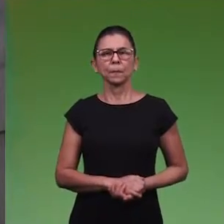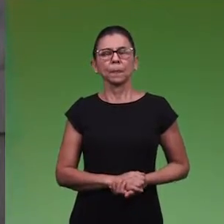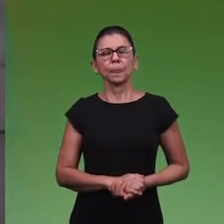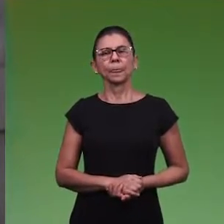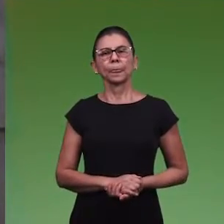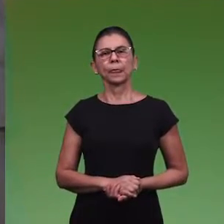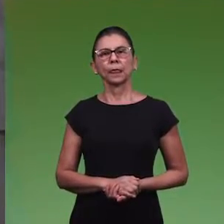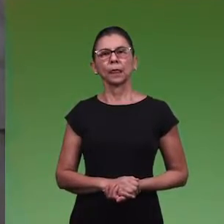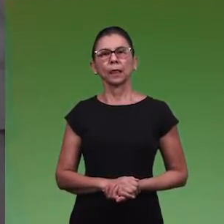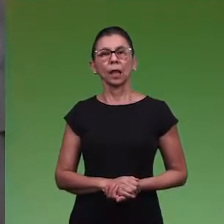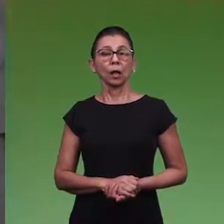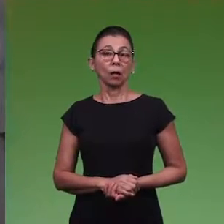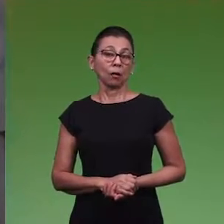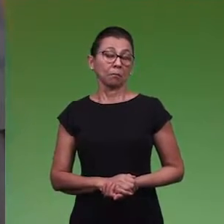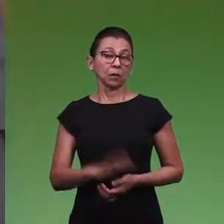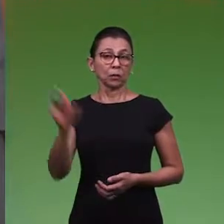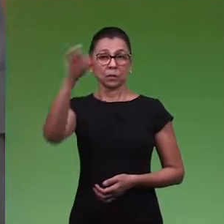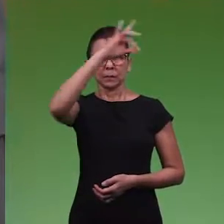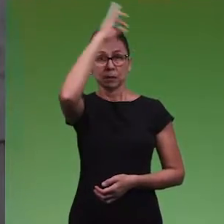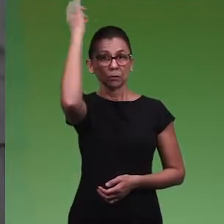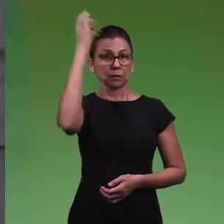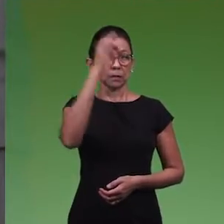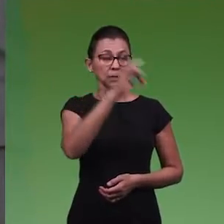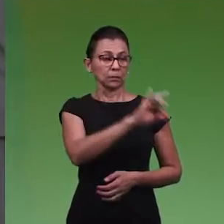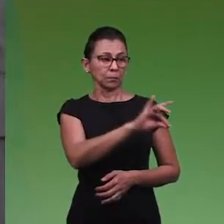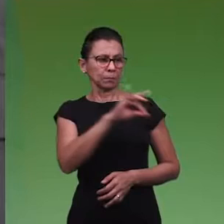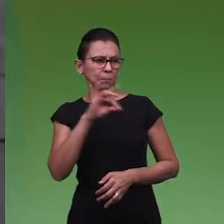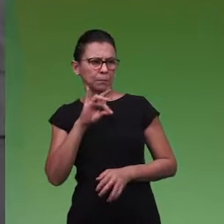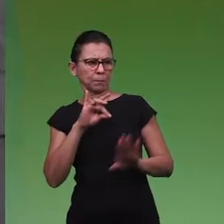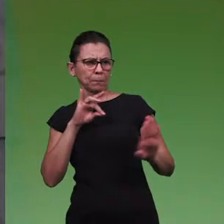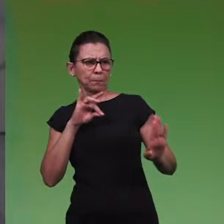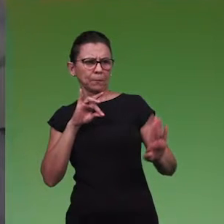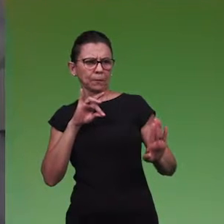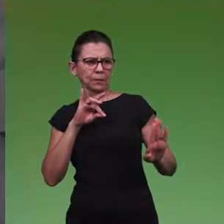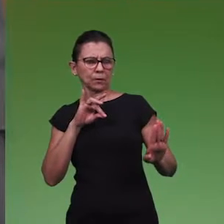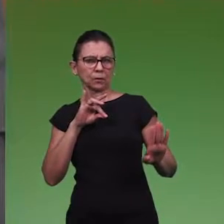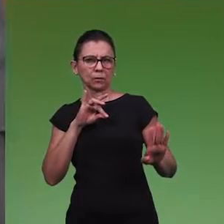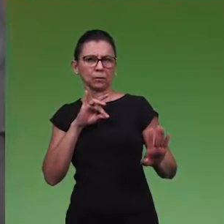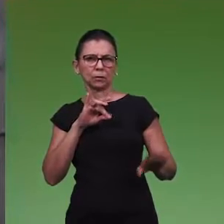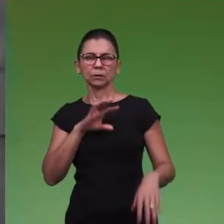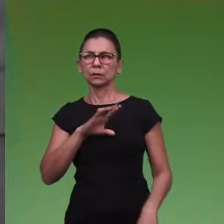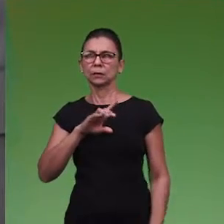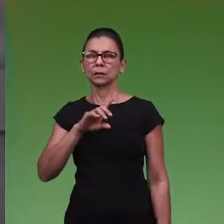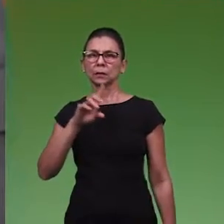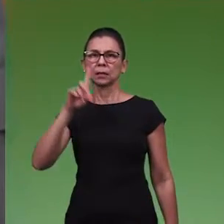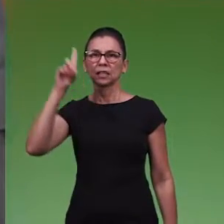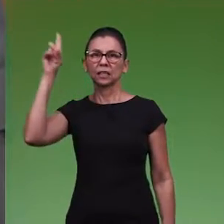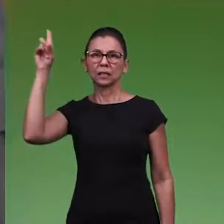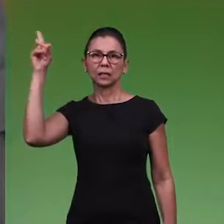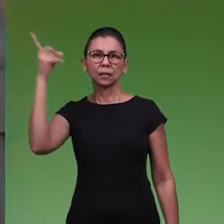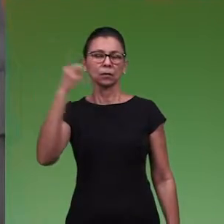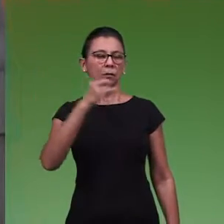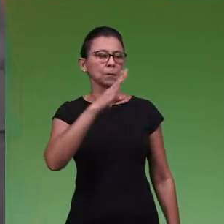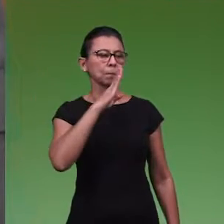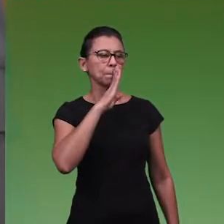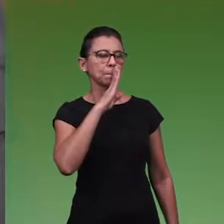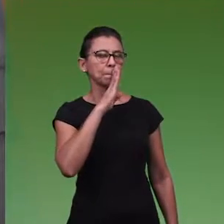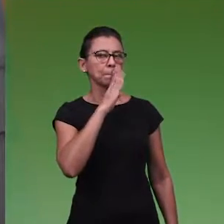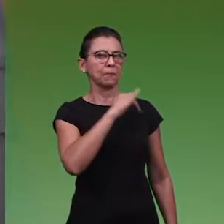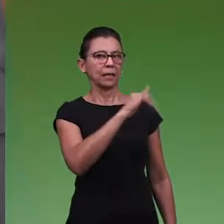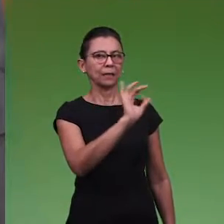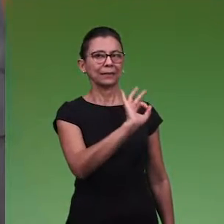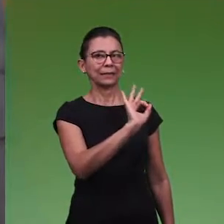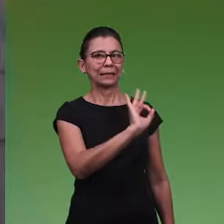O Espírito Santo se afastou dele. Deus parou de falar com ele e começou a ter crises de opressão.